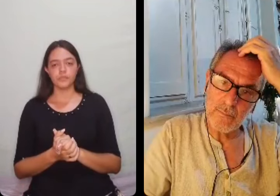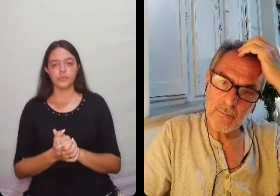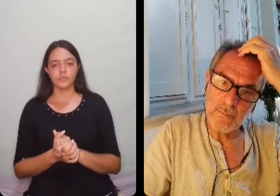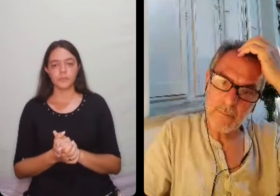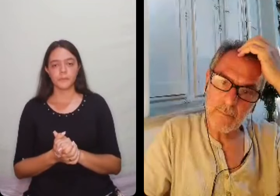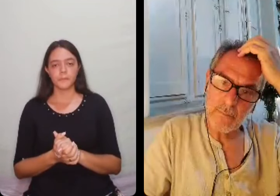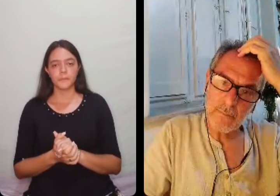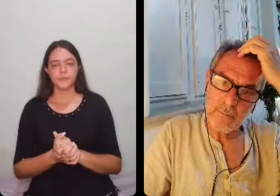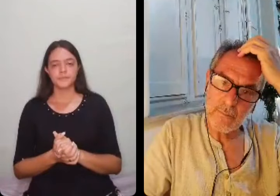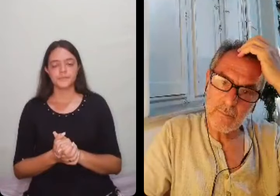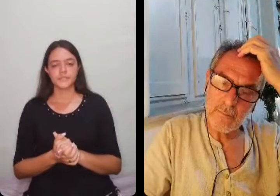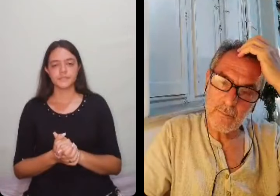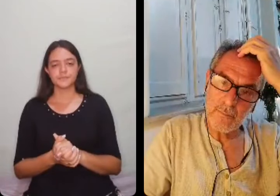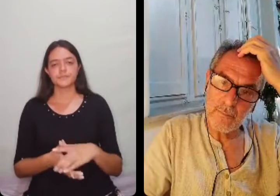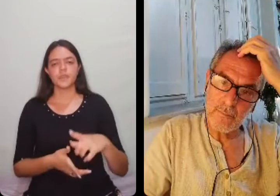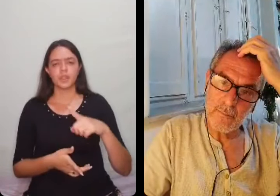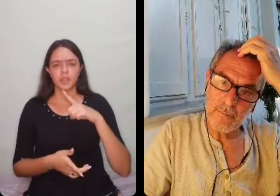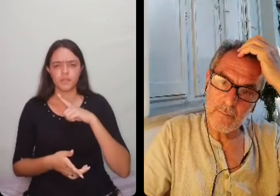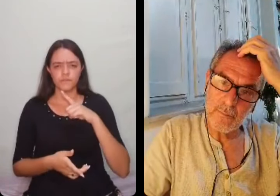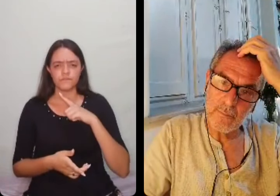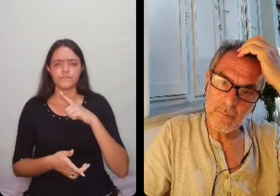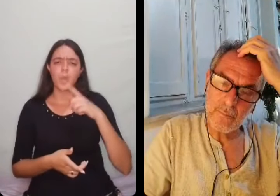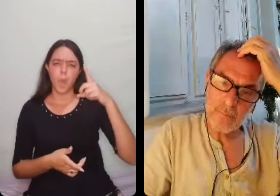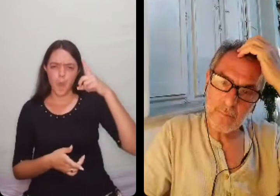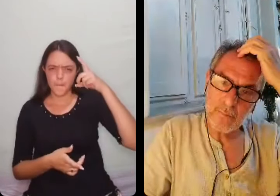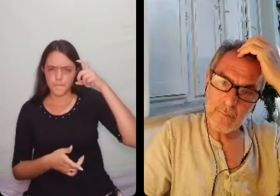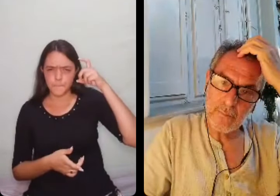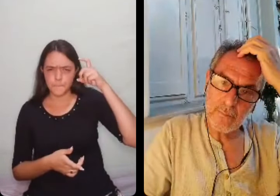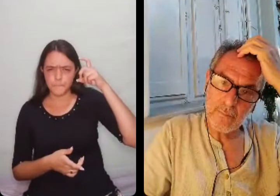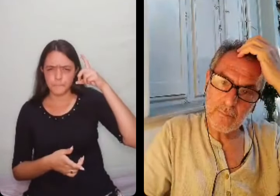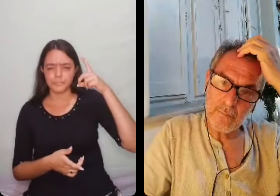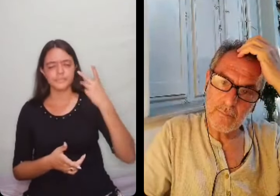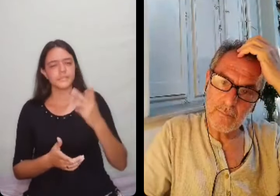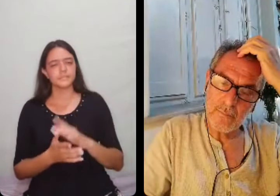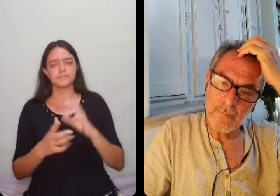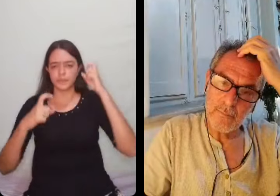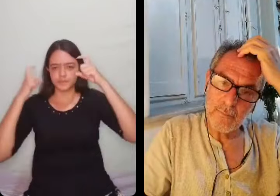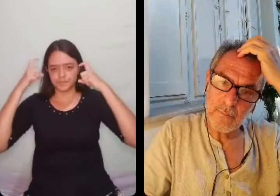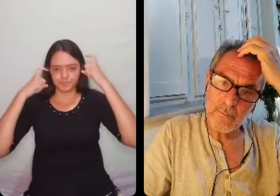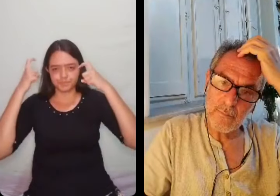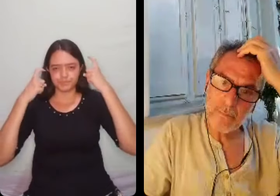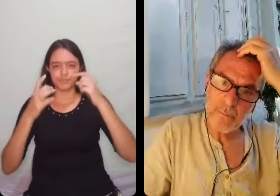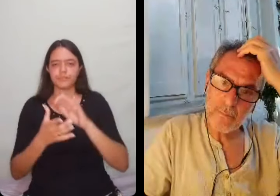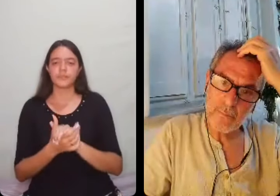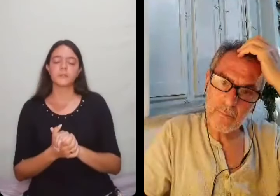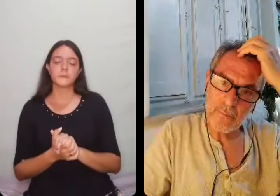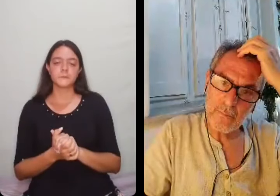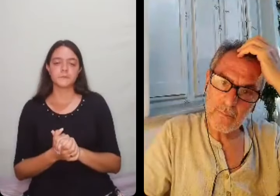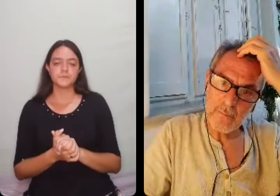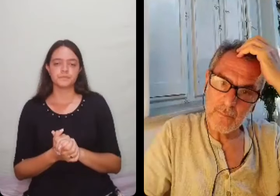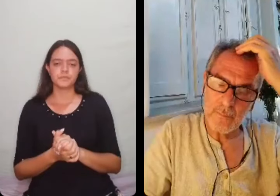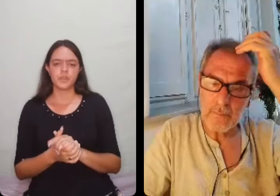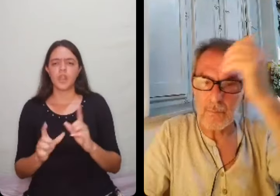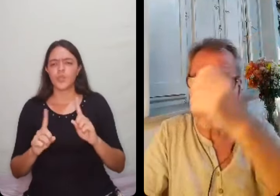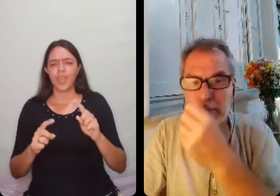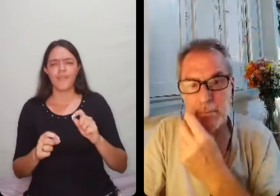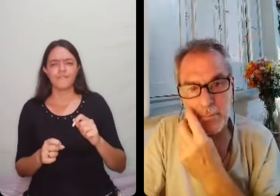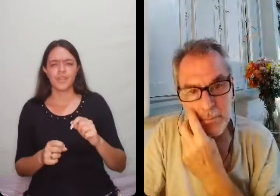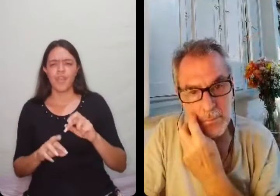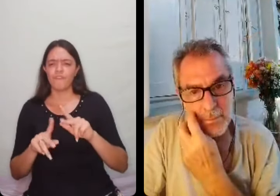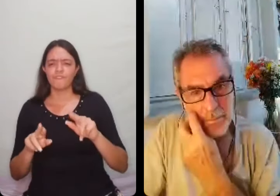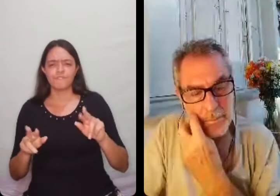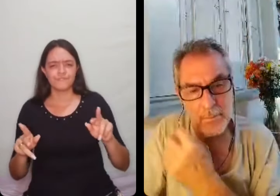Mas não com excessos de edições, nada disso. A gente quis ser bem econômico,